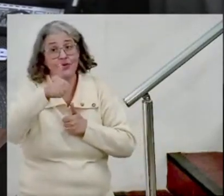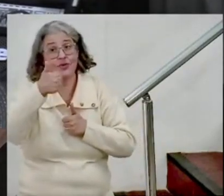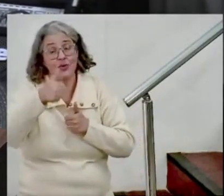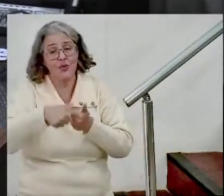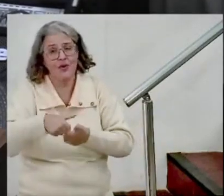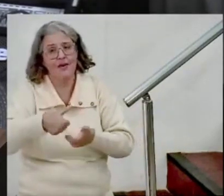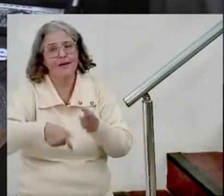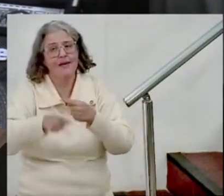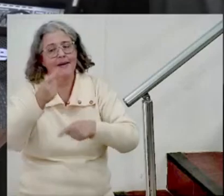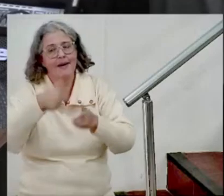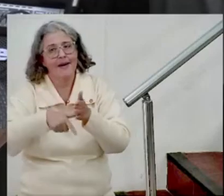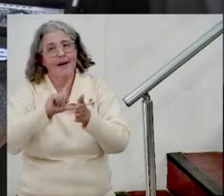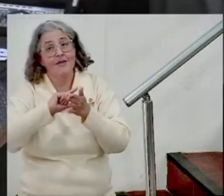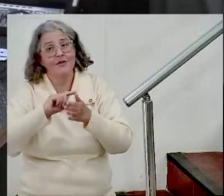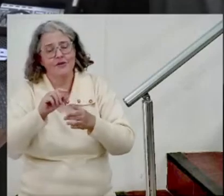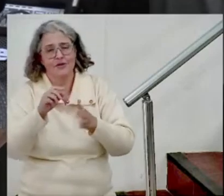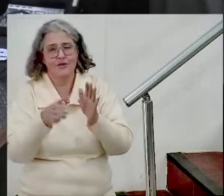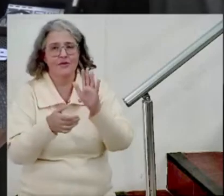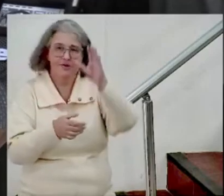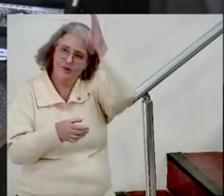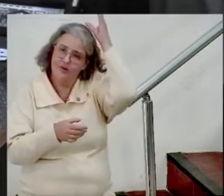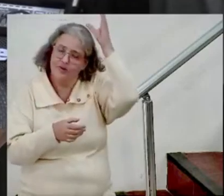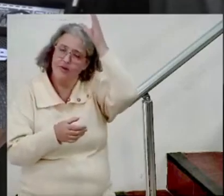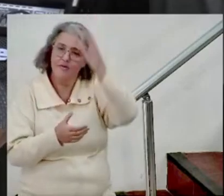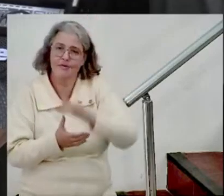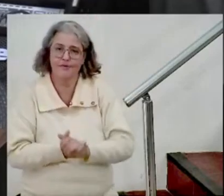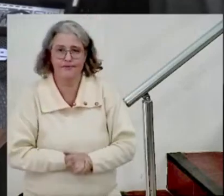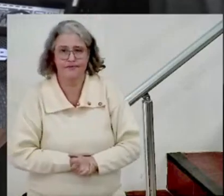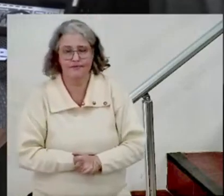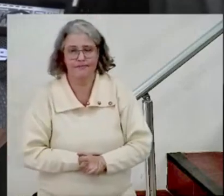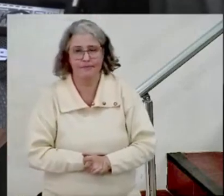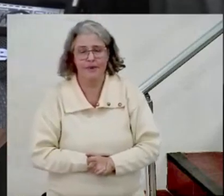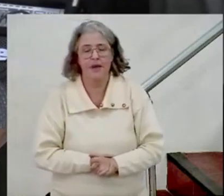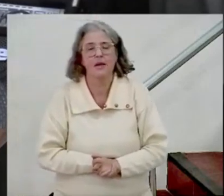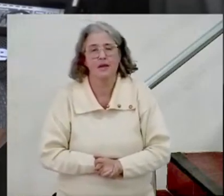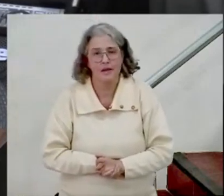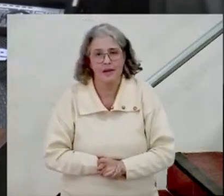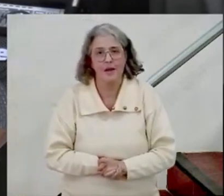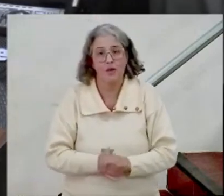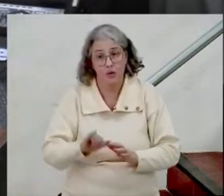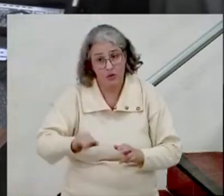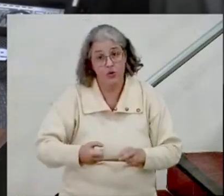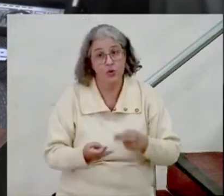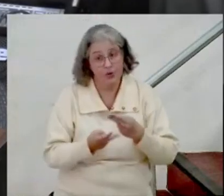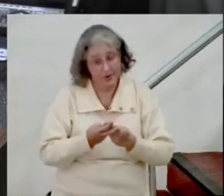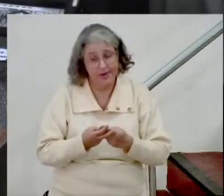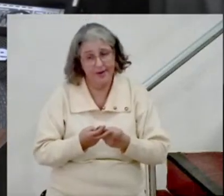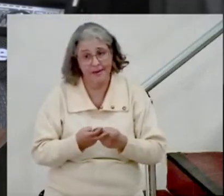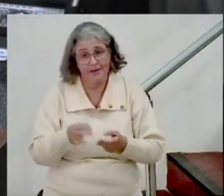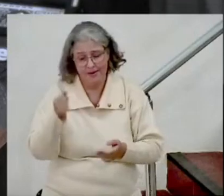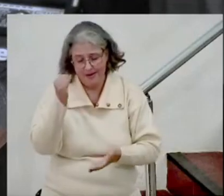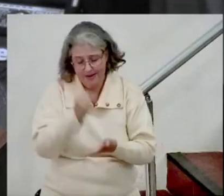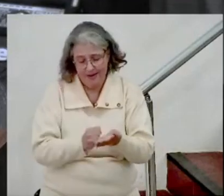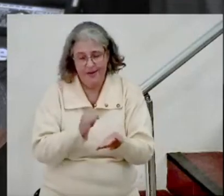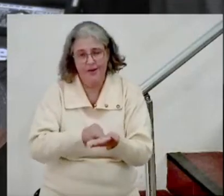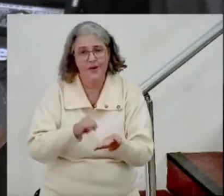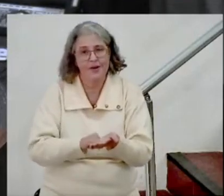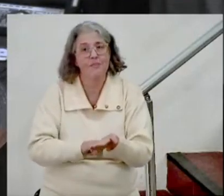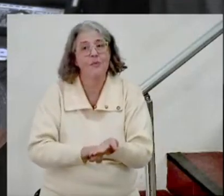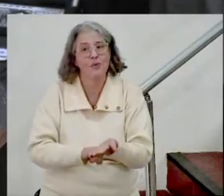mundo, onde Judá está pagando tributos aos assírios e fazendo a divisa entre os assírios e os